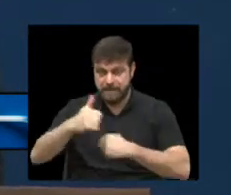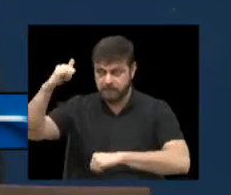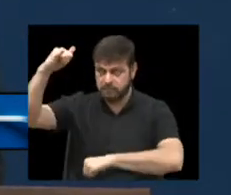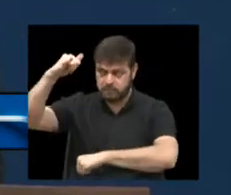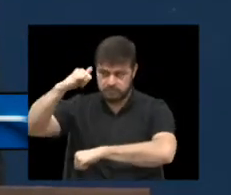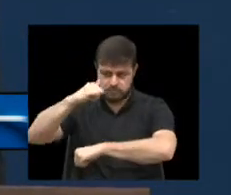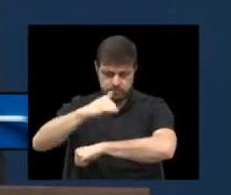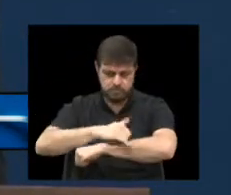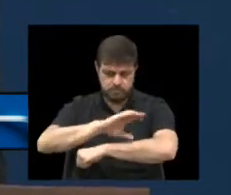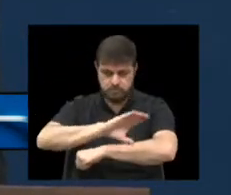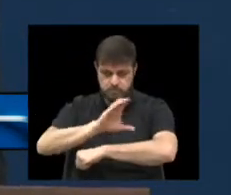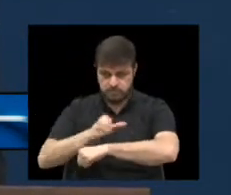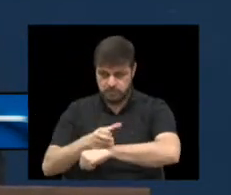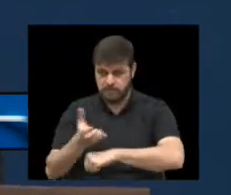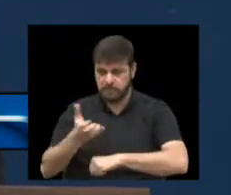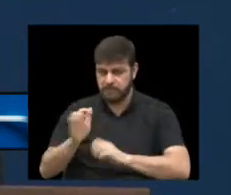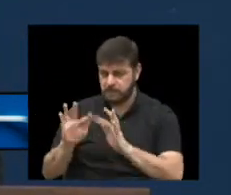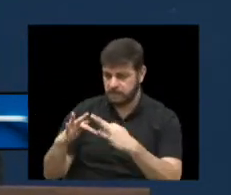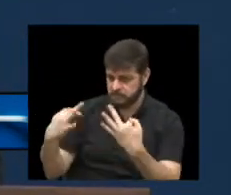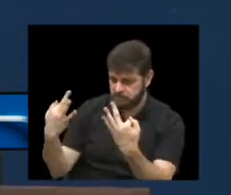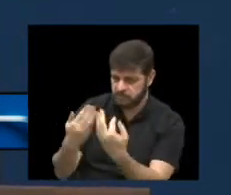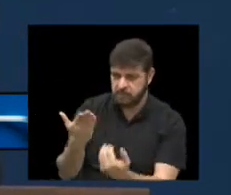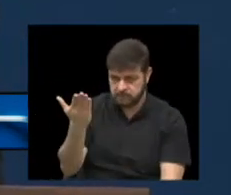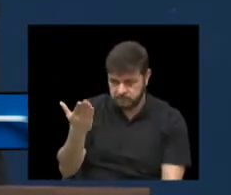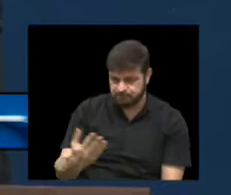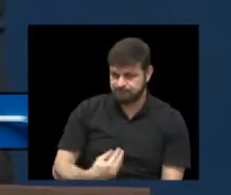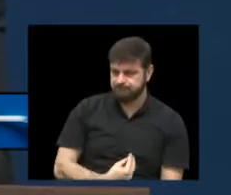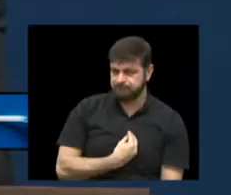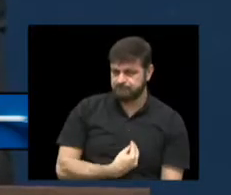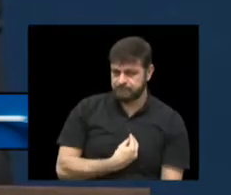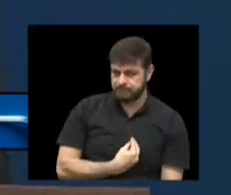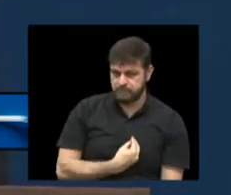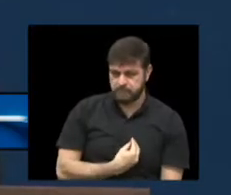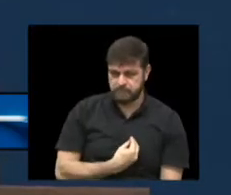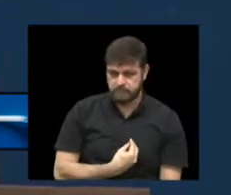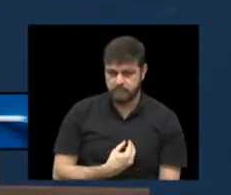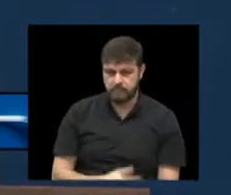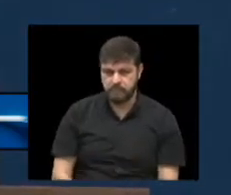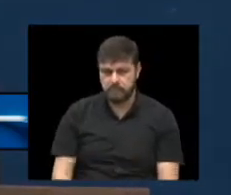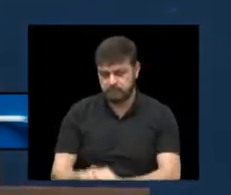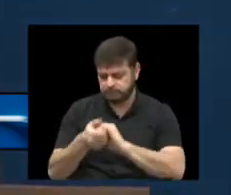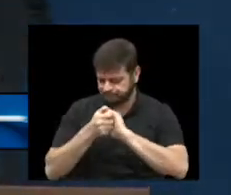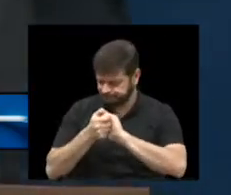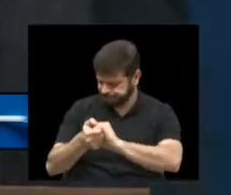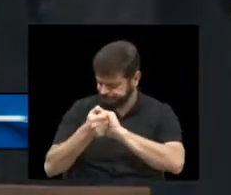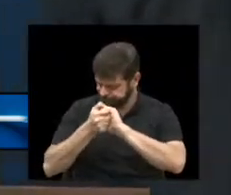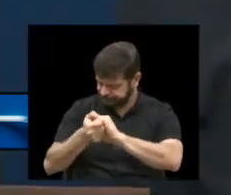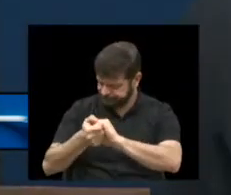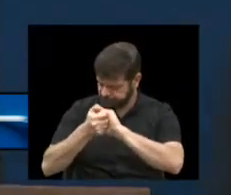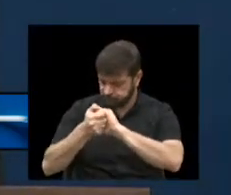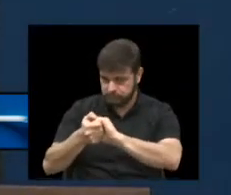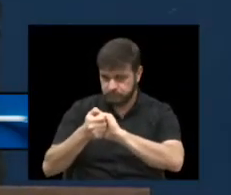cumprimentar os familiares que aqui estão presentes, de todo, né, o nosso...